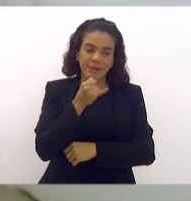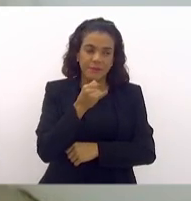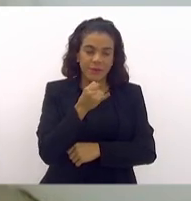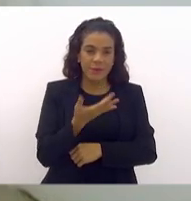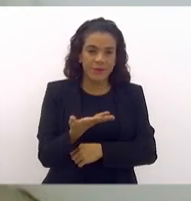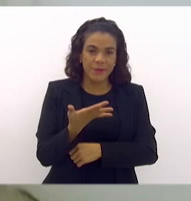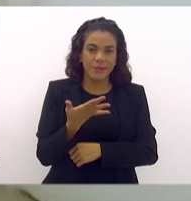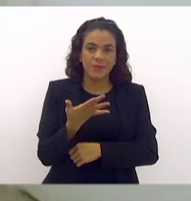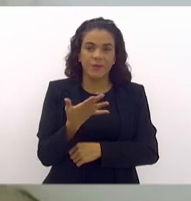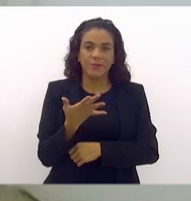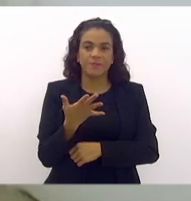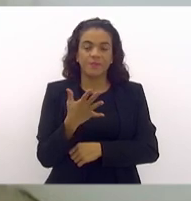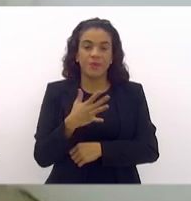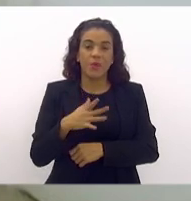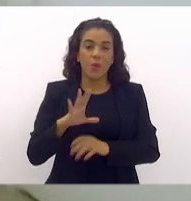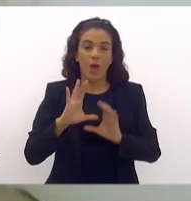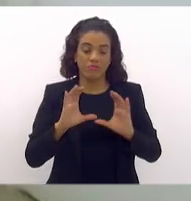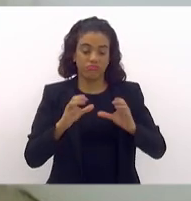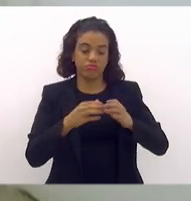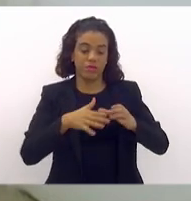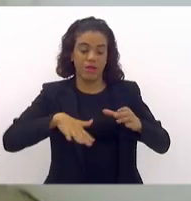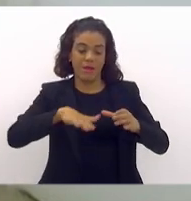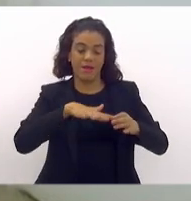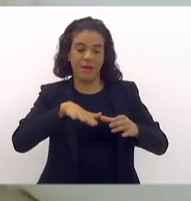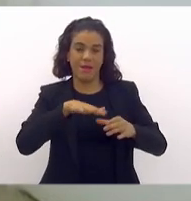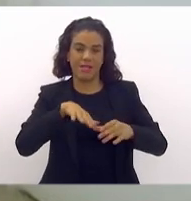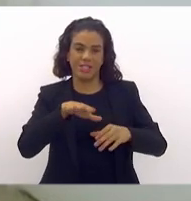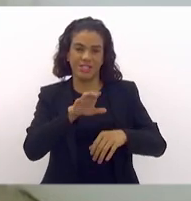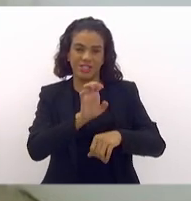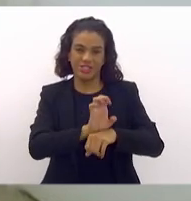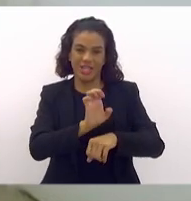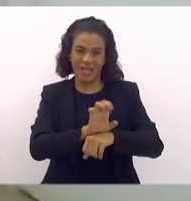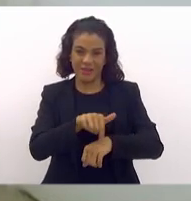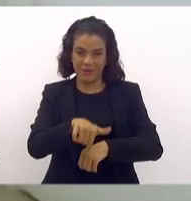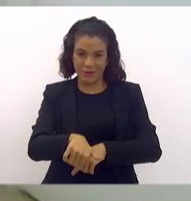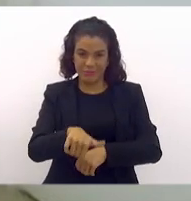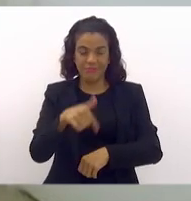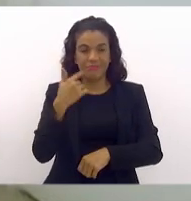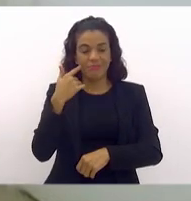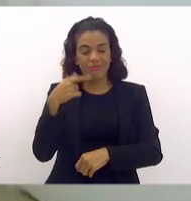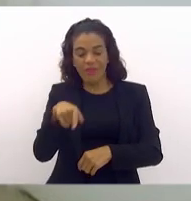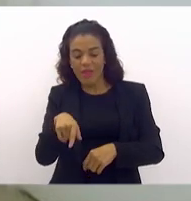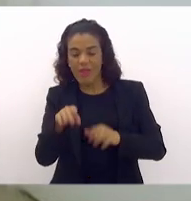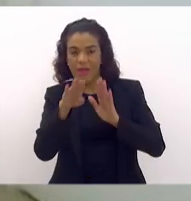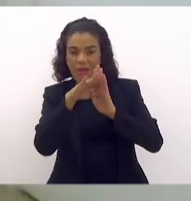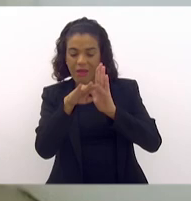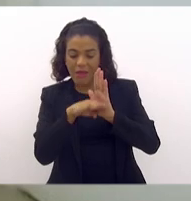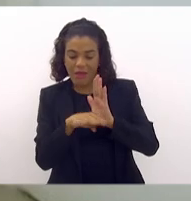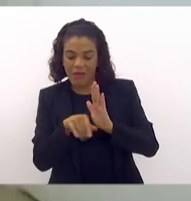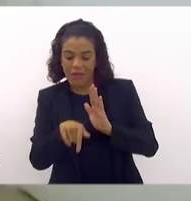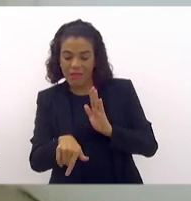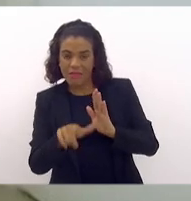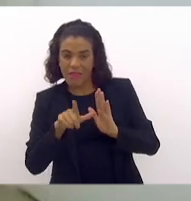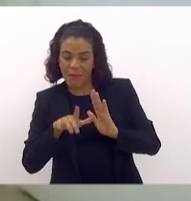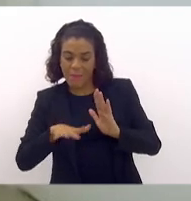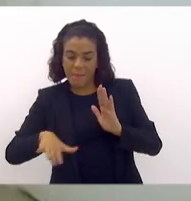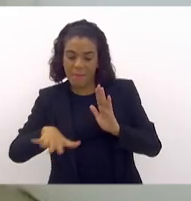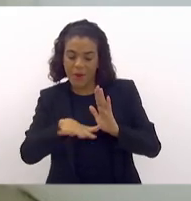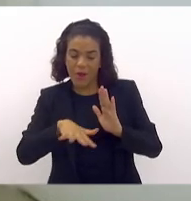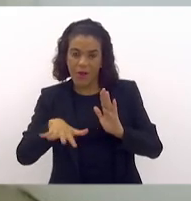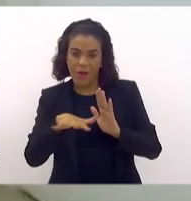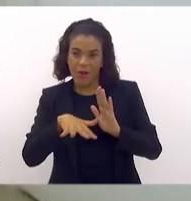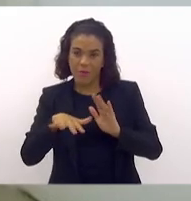de uma atribuição estadual. Então, pela natureza do conteúdo, se de fato envolver uma atribuição